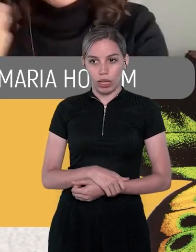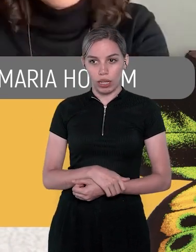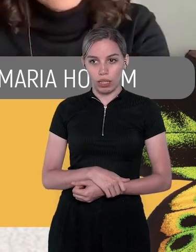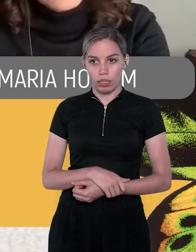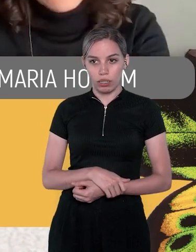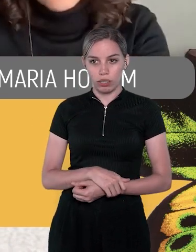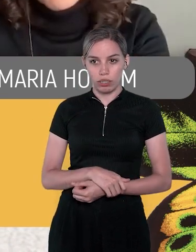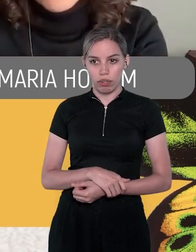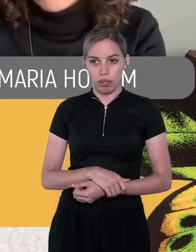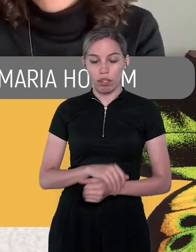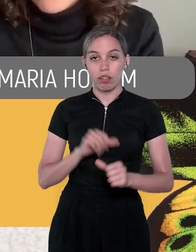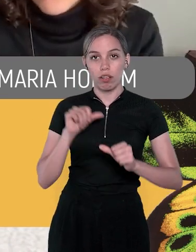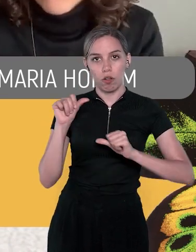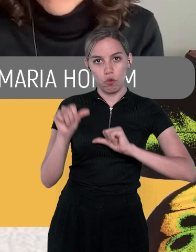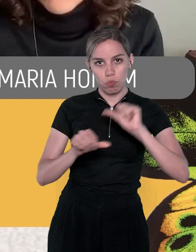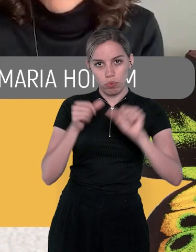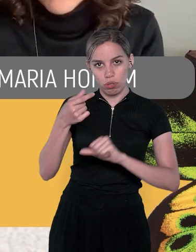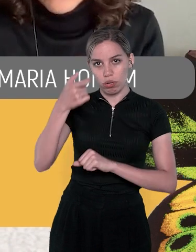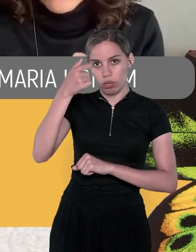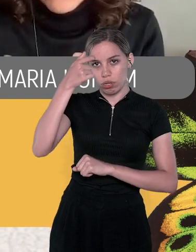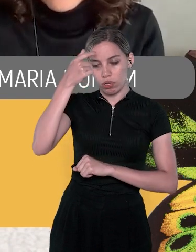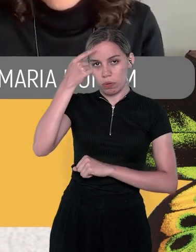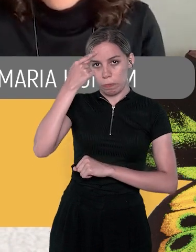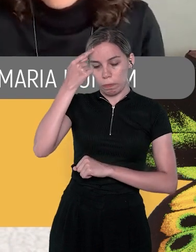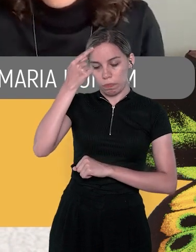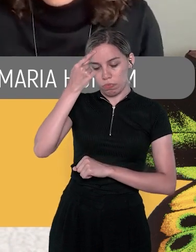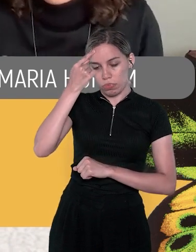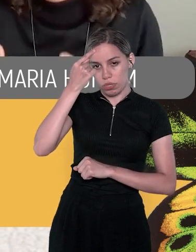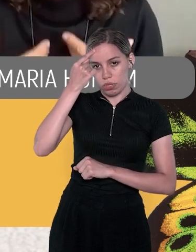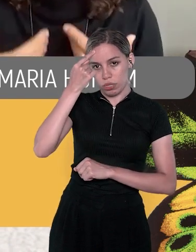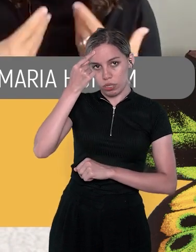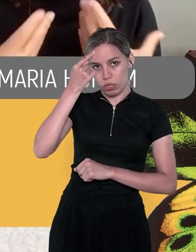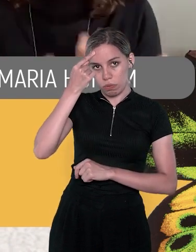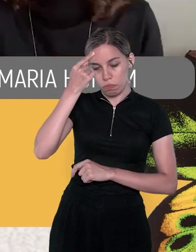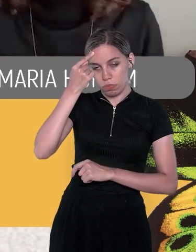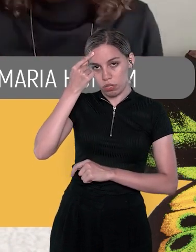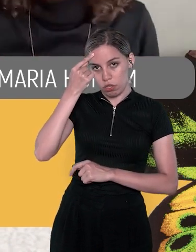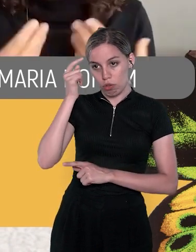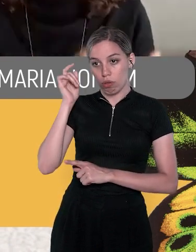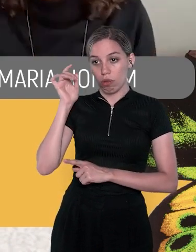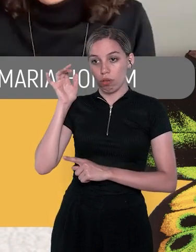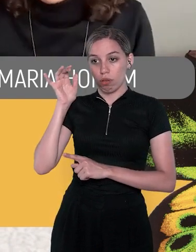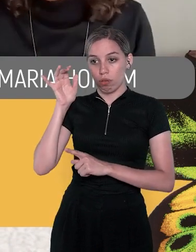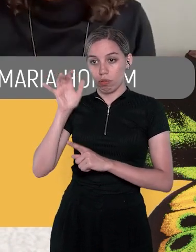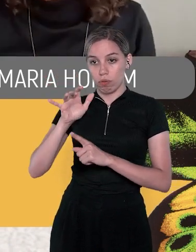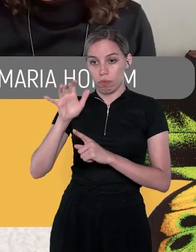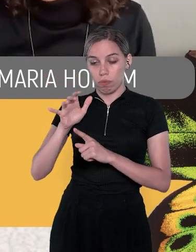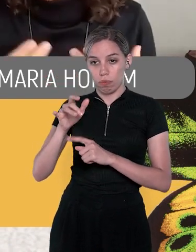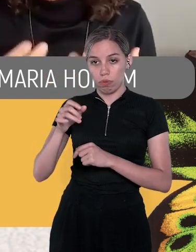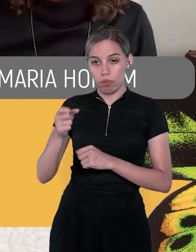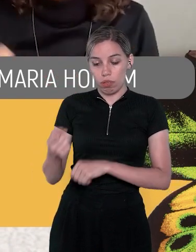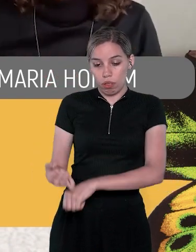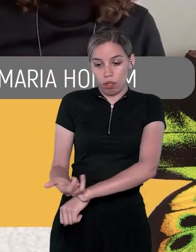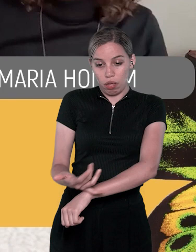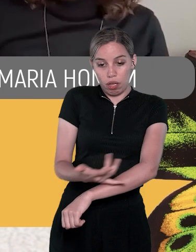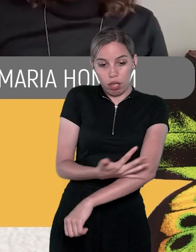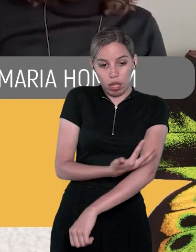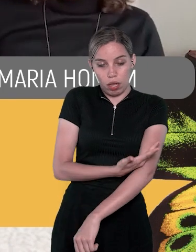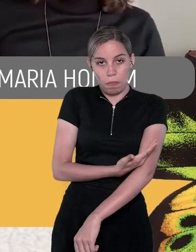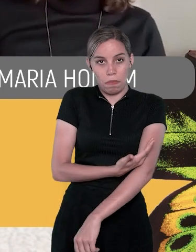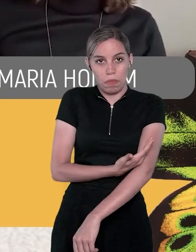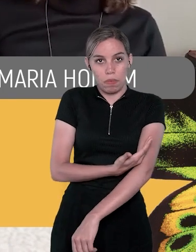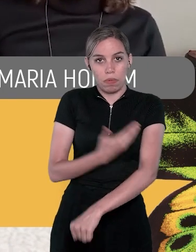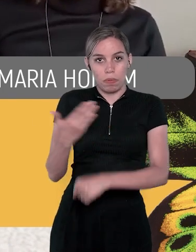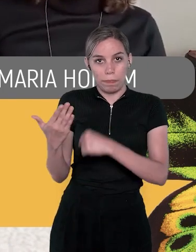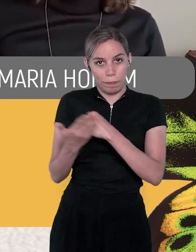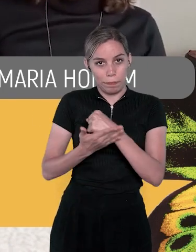grandes mudanças de paradigma, elas demandam, provocam emoções as mais